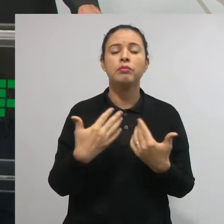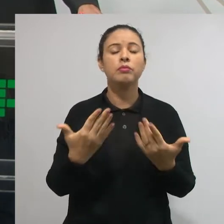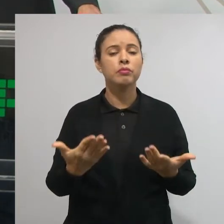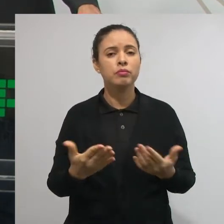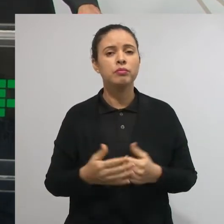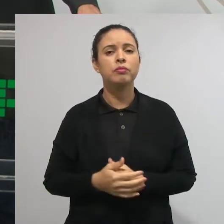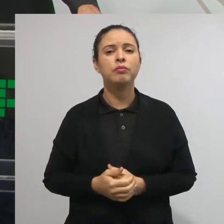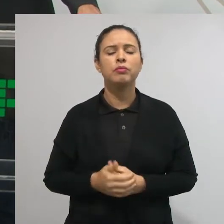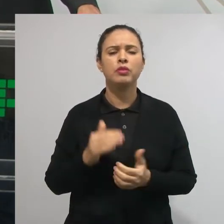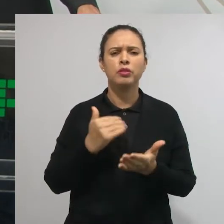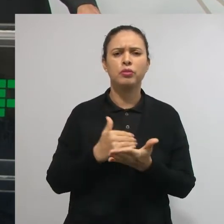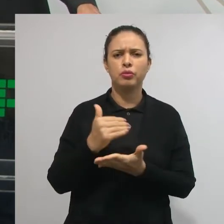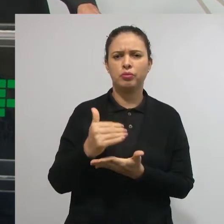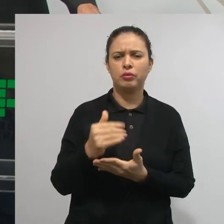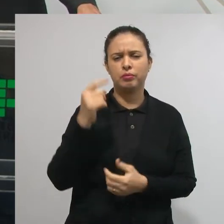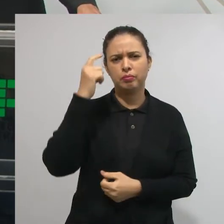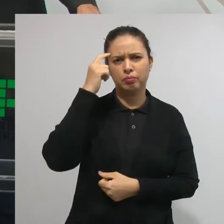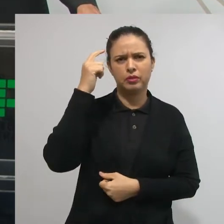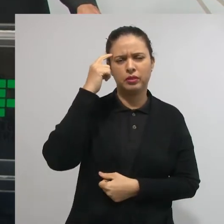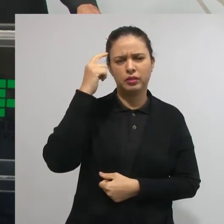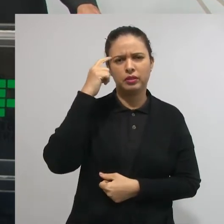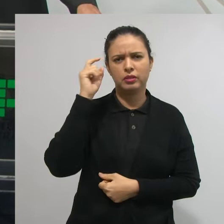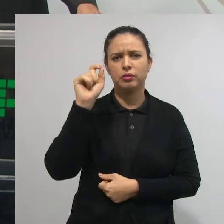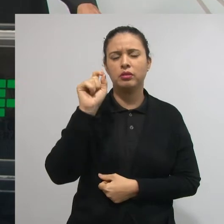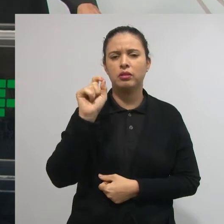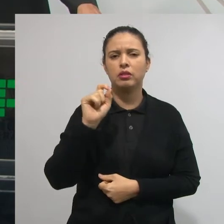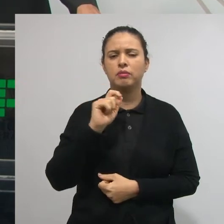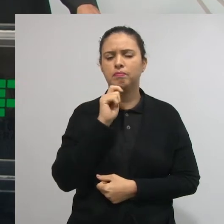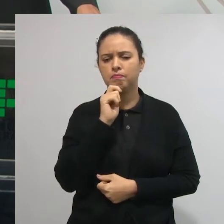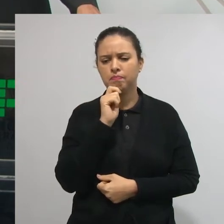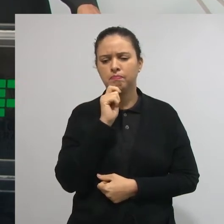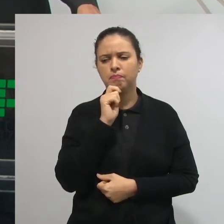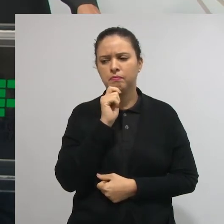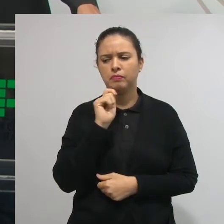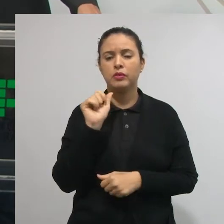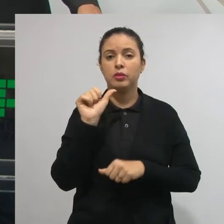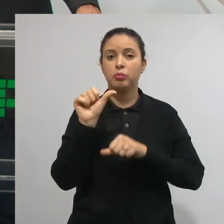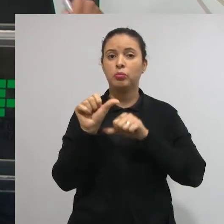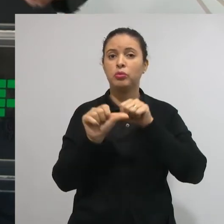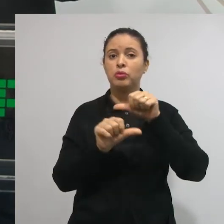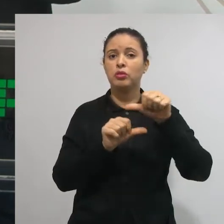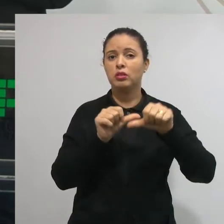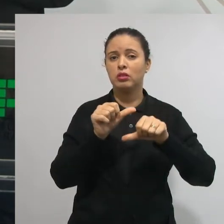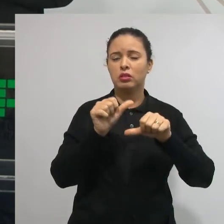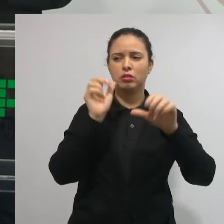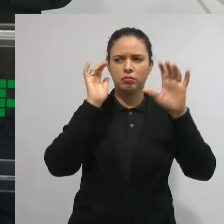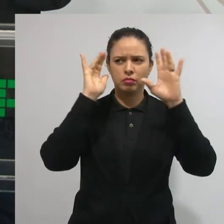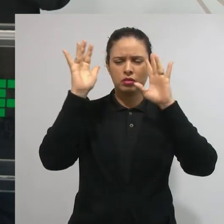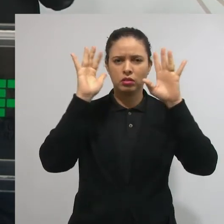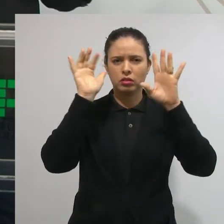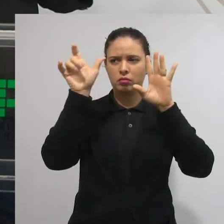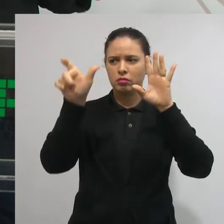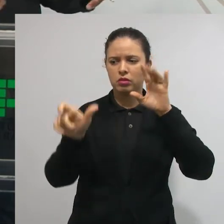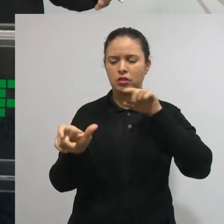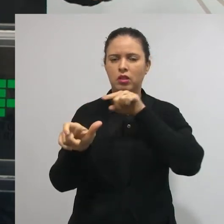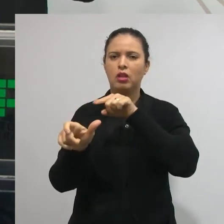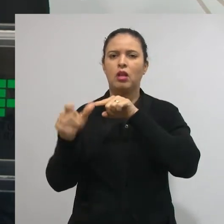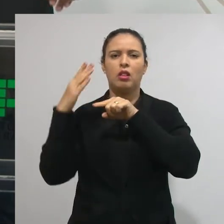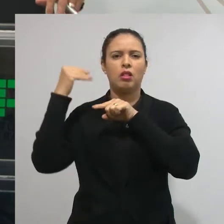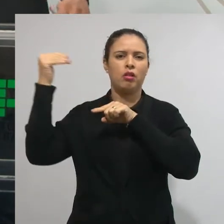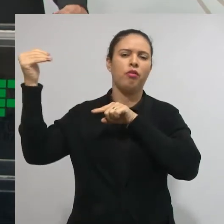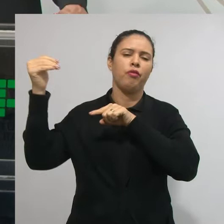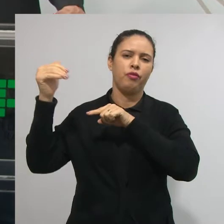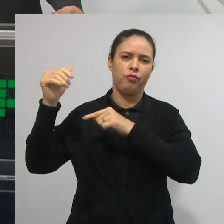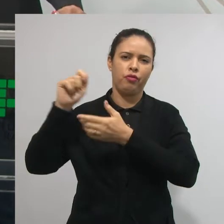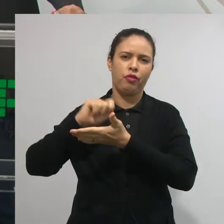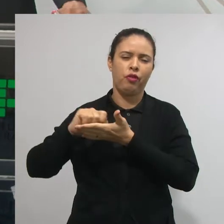aí começa-se a pensar, a mudar o pensamento dos teóricos, né, daí para frente, que opa, não, estamos